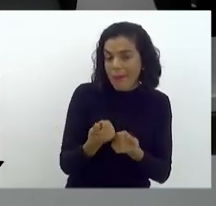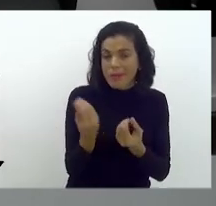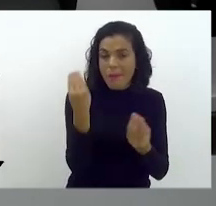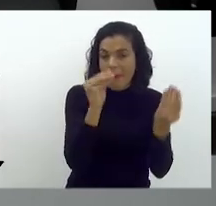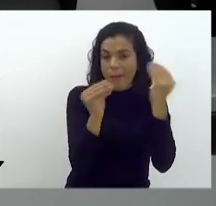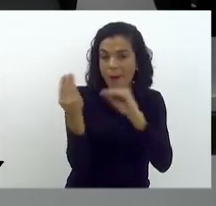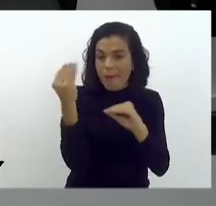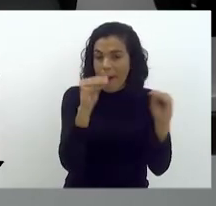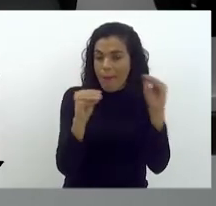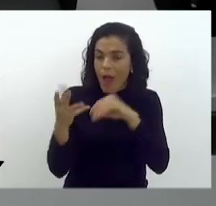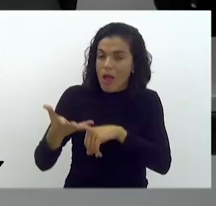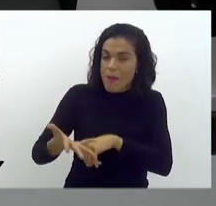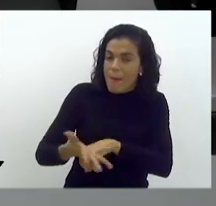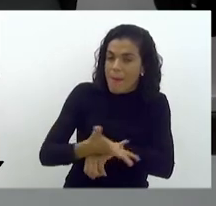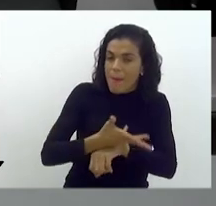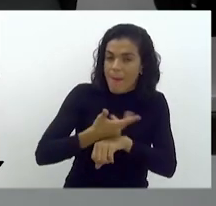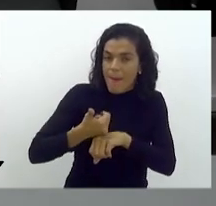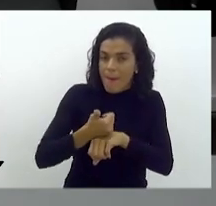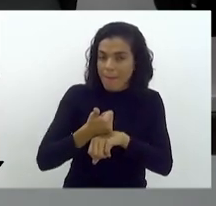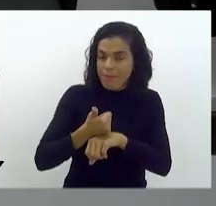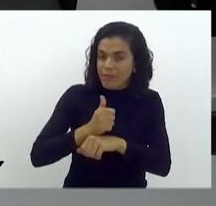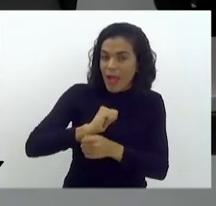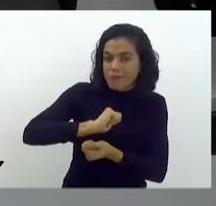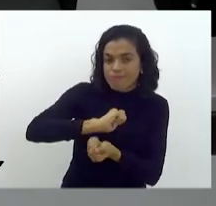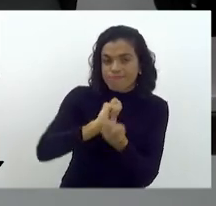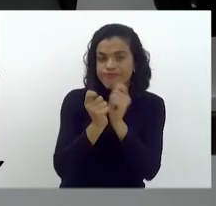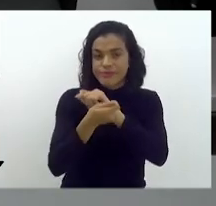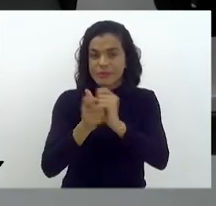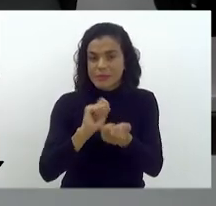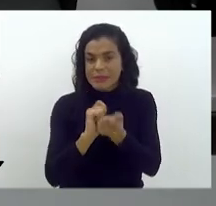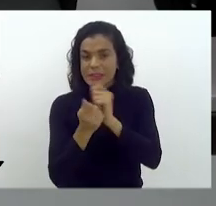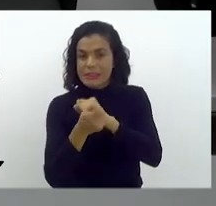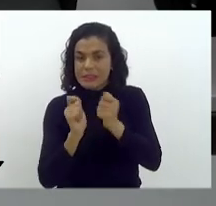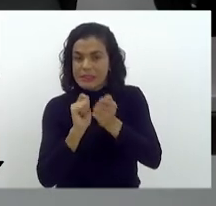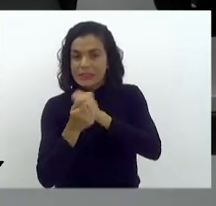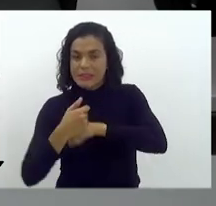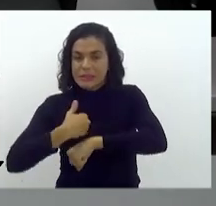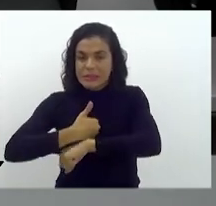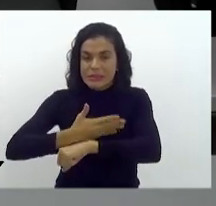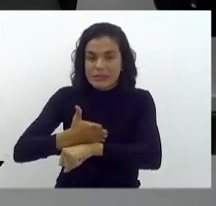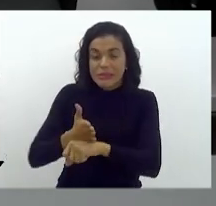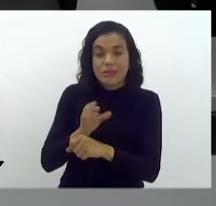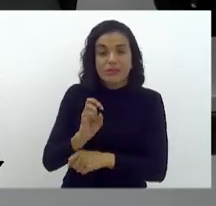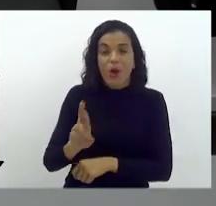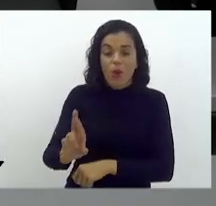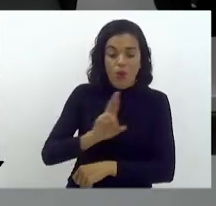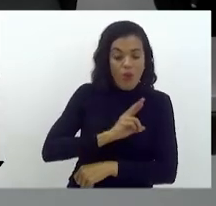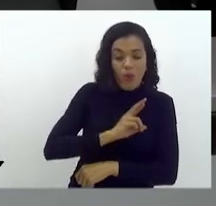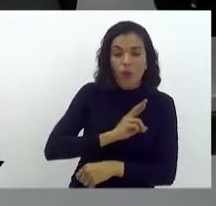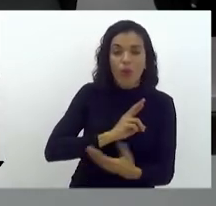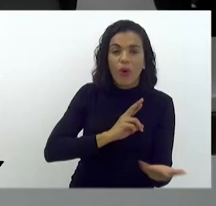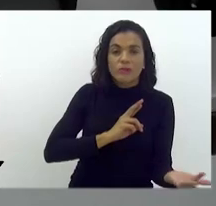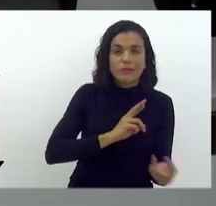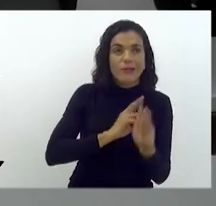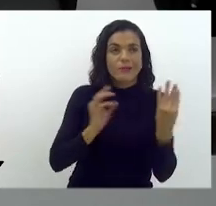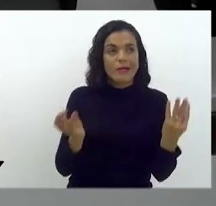e aperfeiçoado de forma a dar esse resultado depois ele não dá um resultado